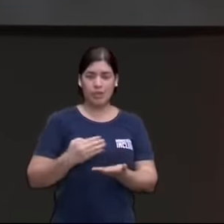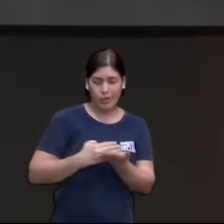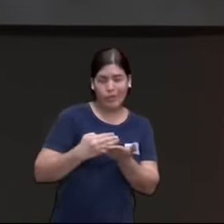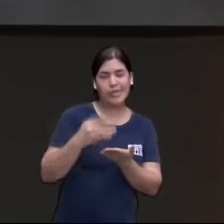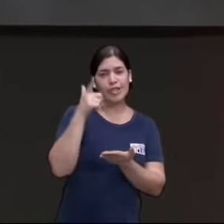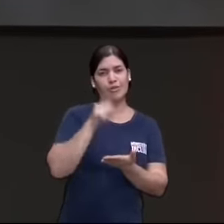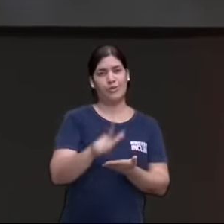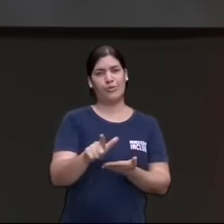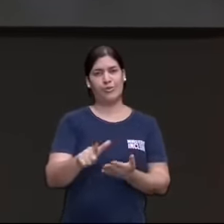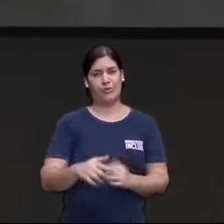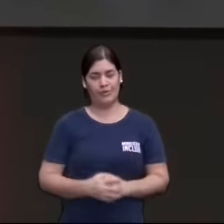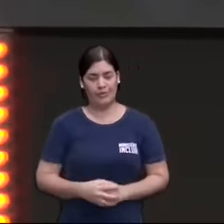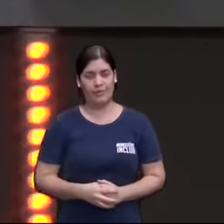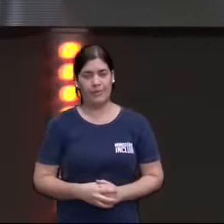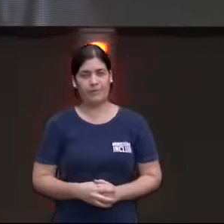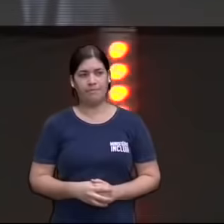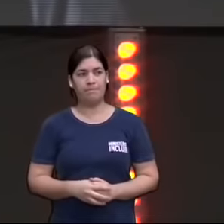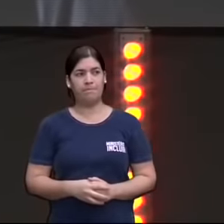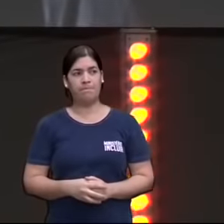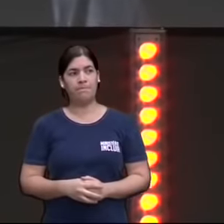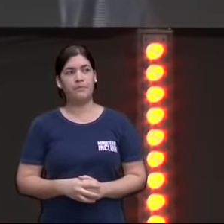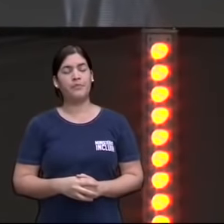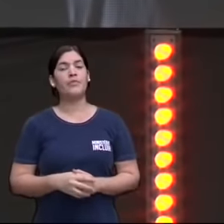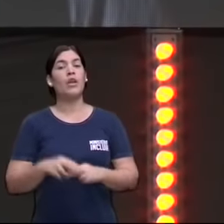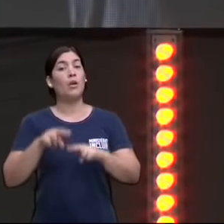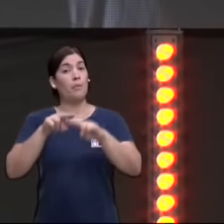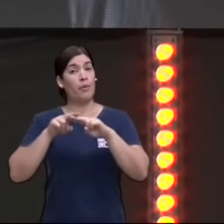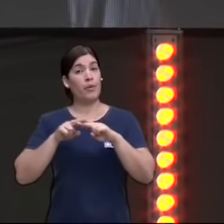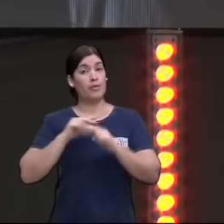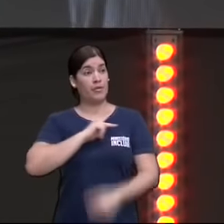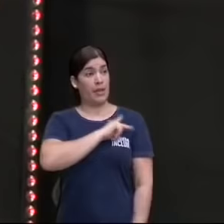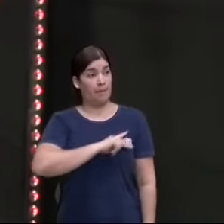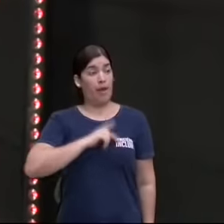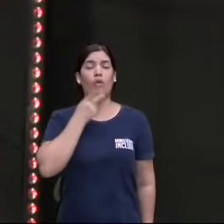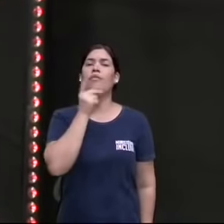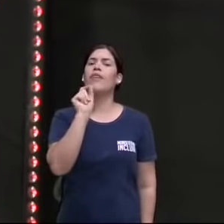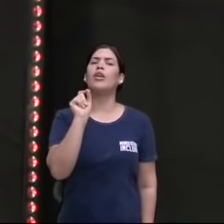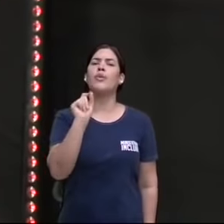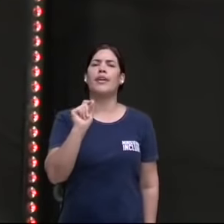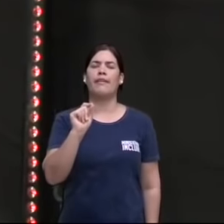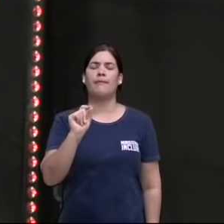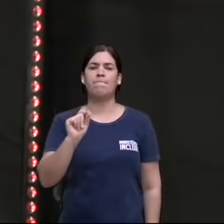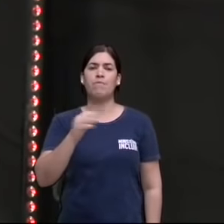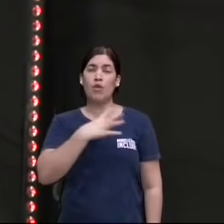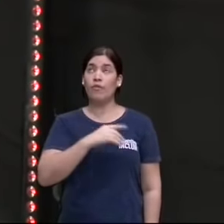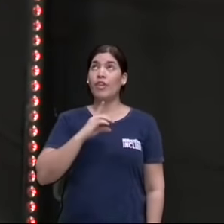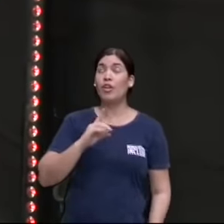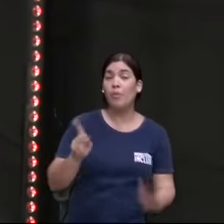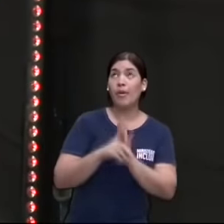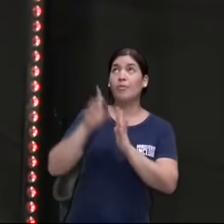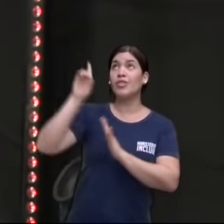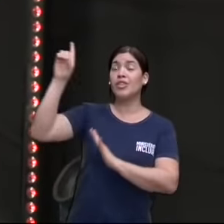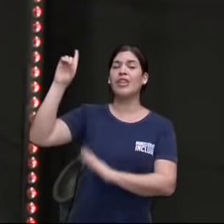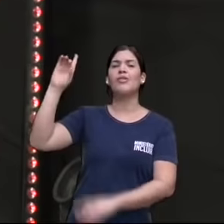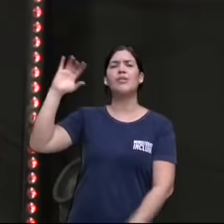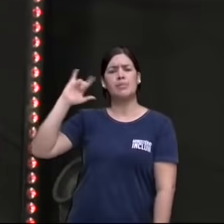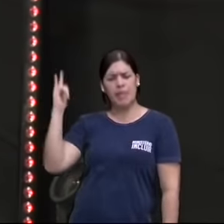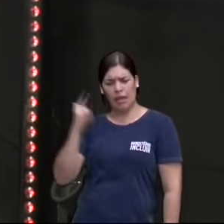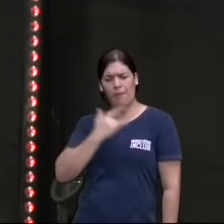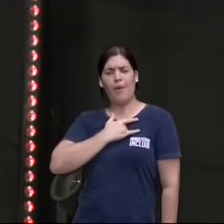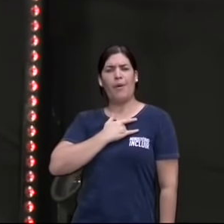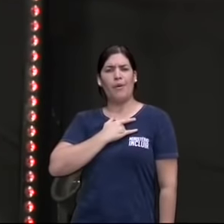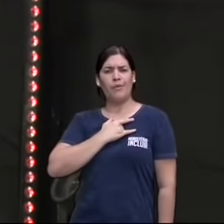recomeço. Por isso que o apóstolo Paulo vai dizer que o Filho de Deus me amou e se entregou por mim.